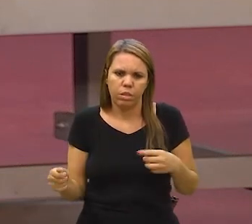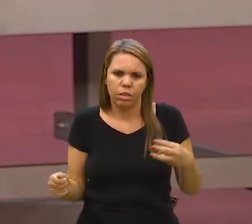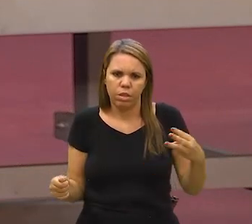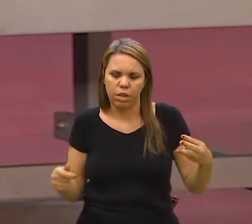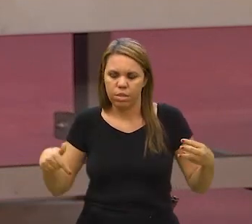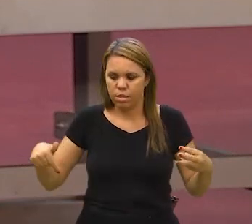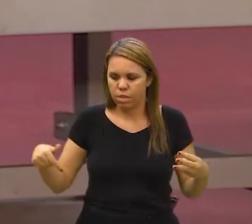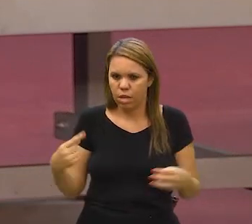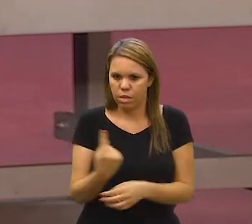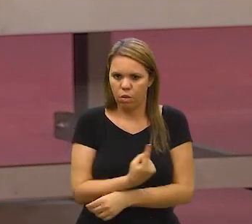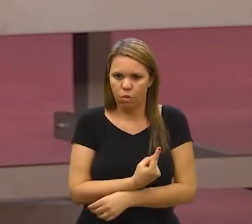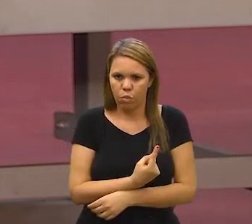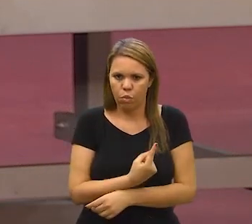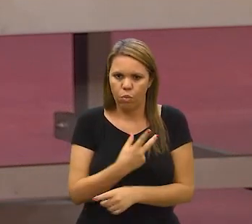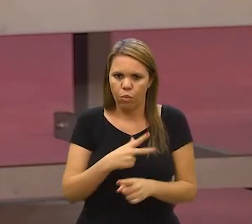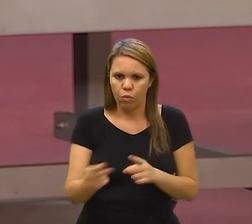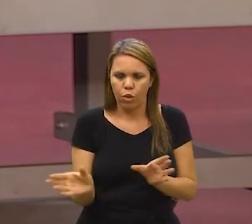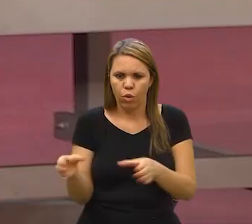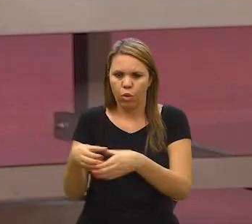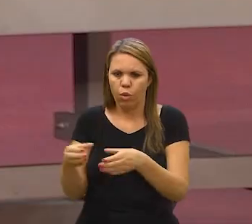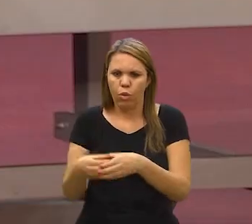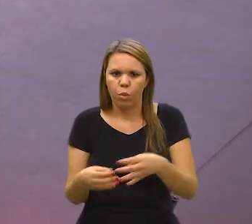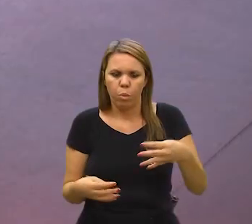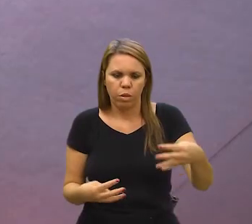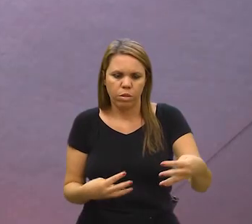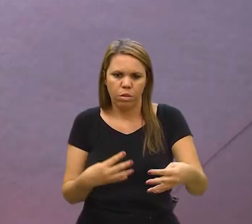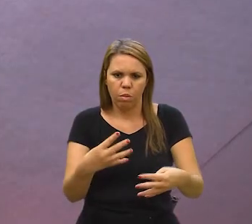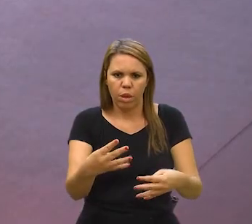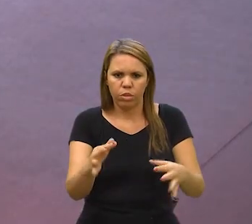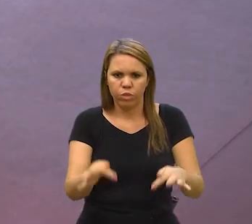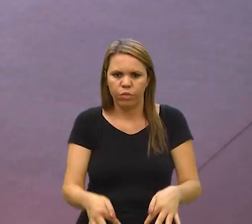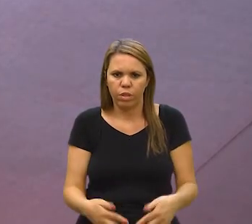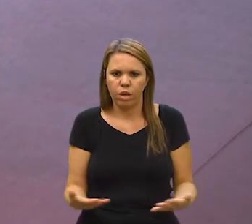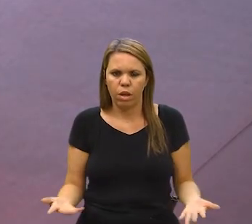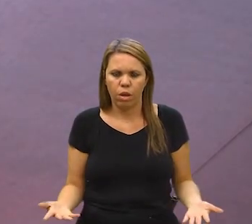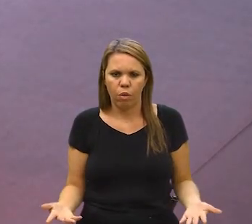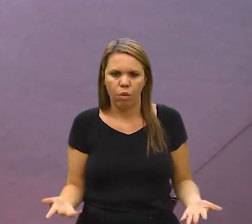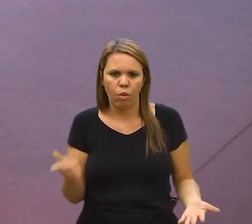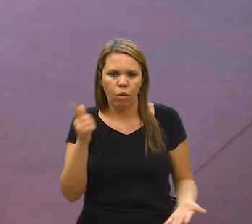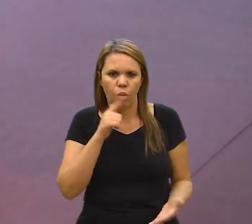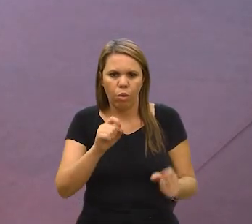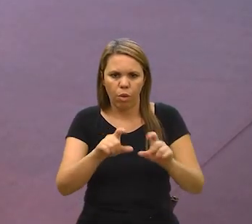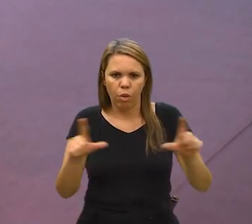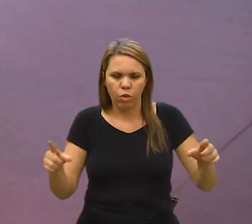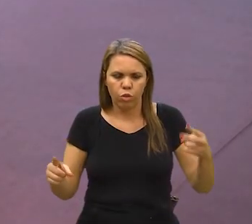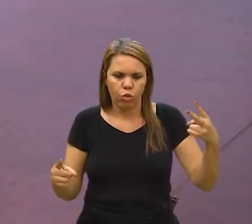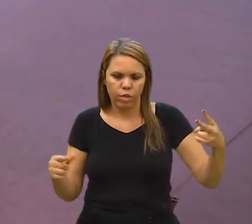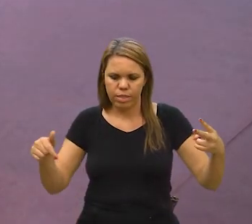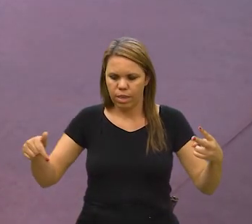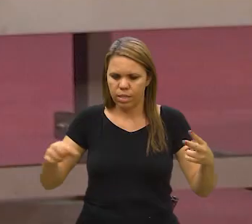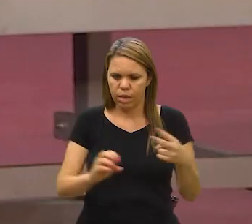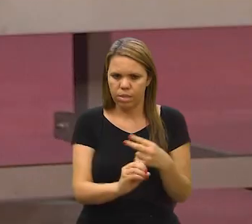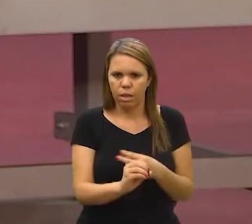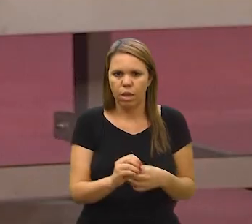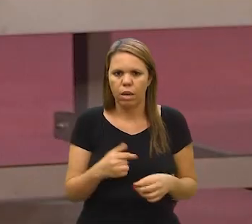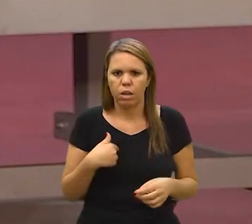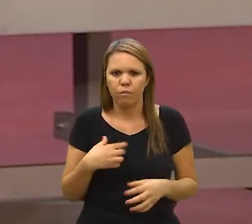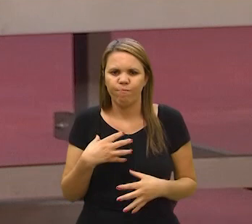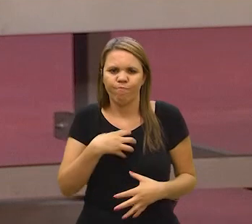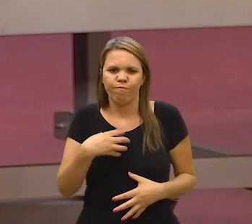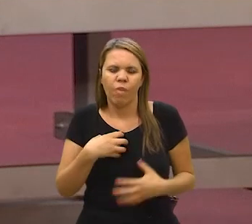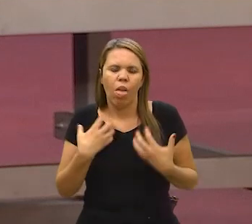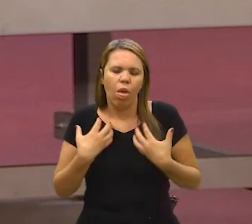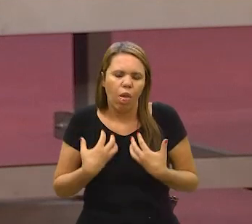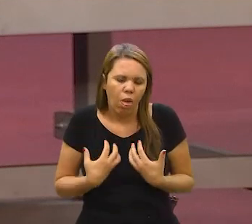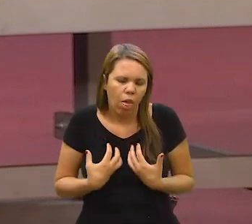máximo por 3-1 para eu passar do grupo e ir para as quartas de final. Eu consegui ainda por um placar de 2-0, mas daí eu